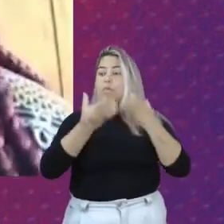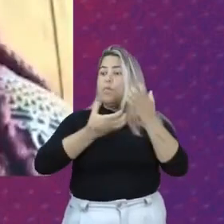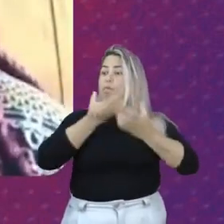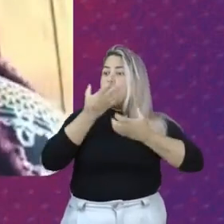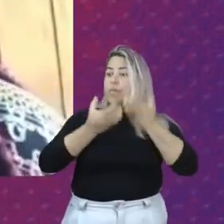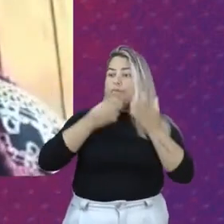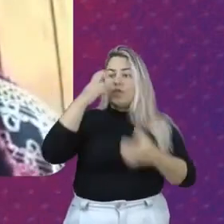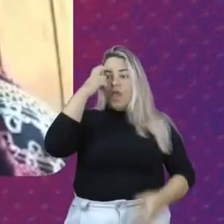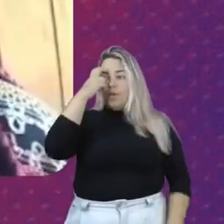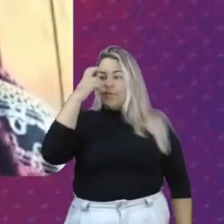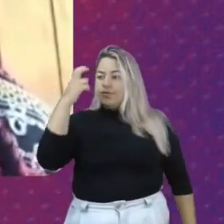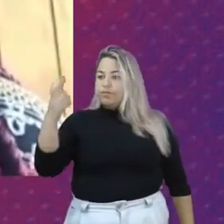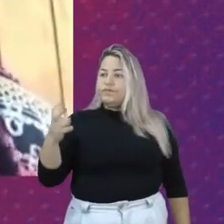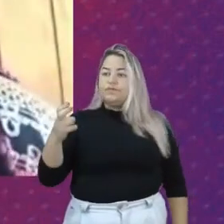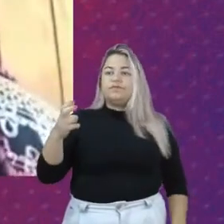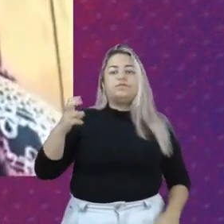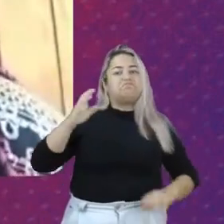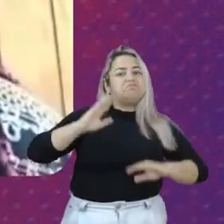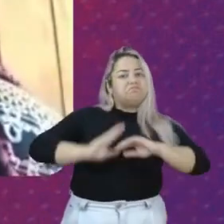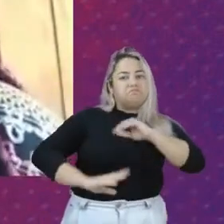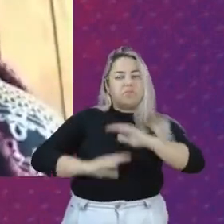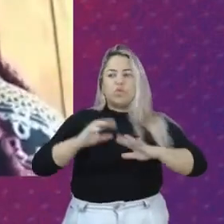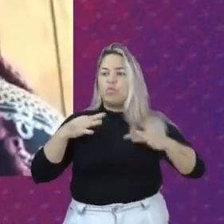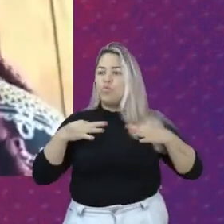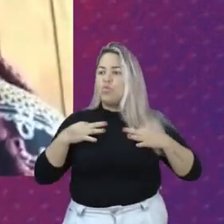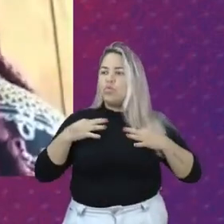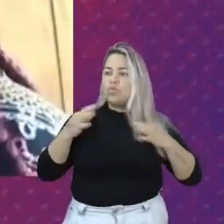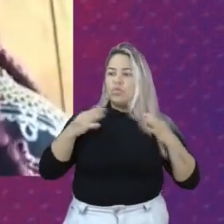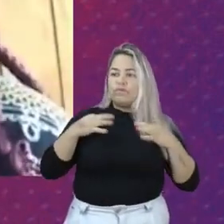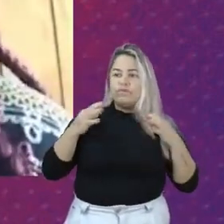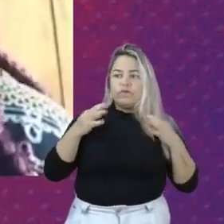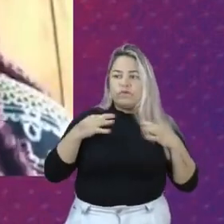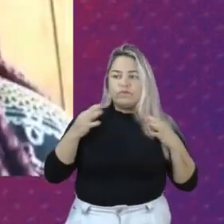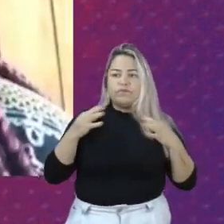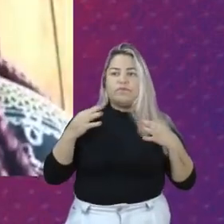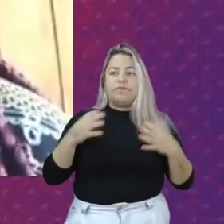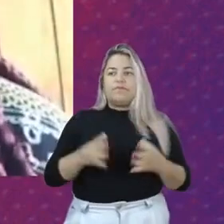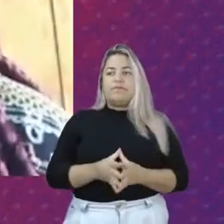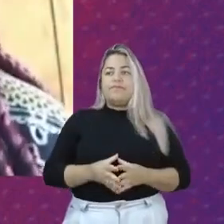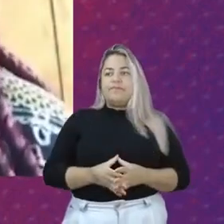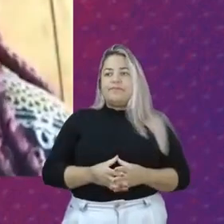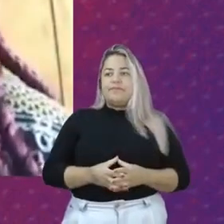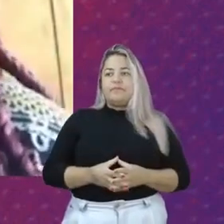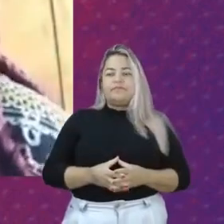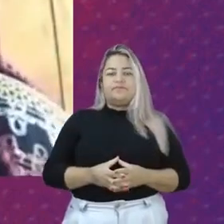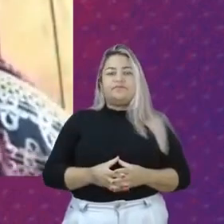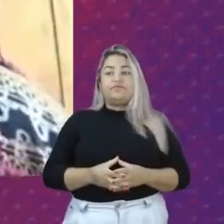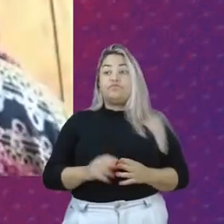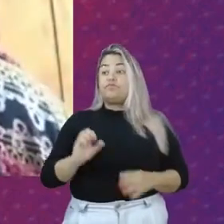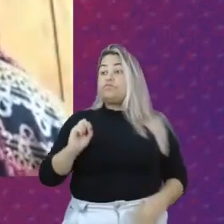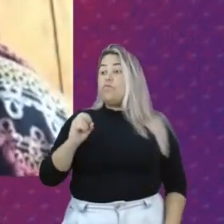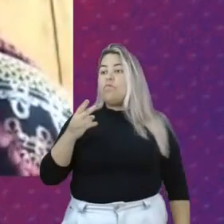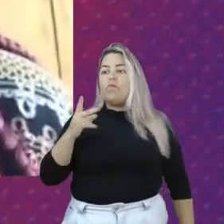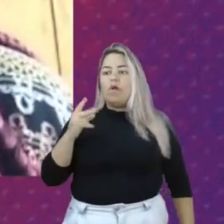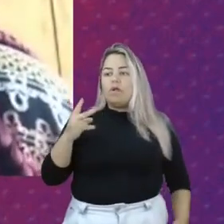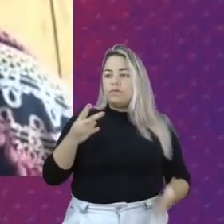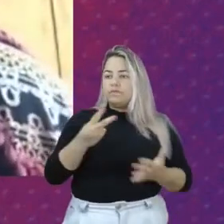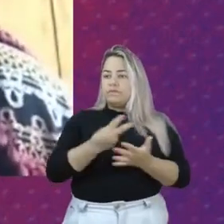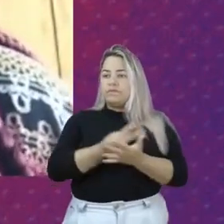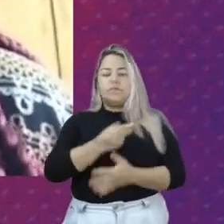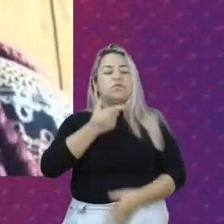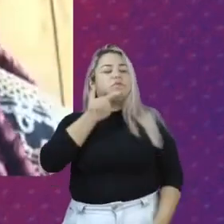sua cultura, o seu jeito de vestir, enquanto há um fetiche, ou seja,